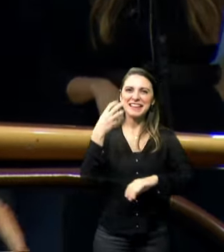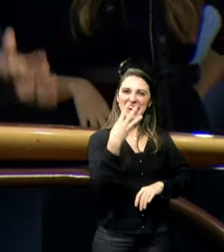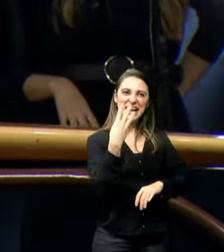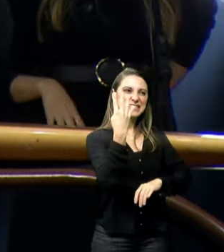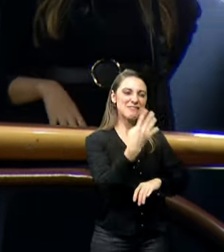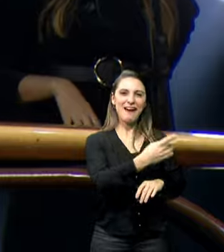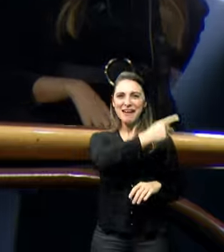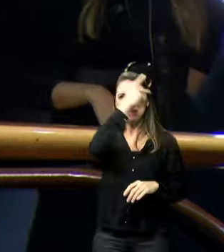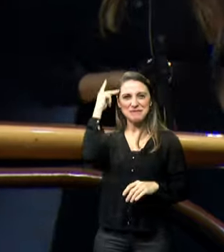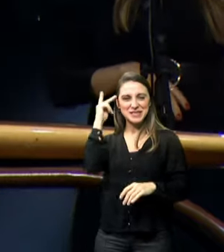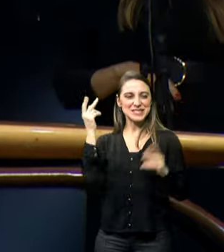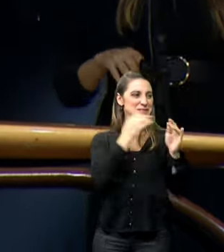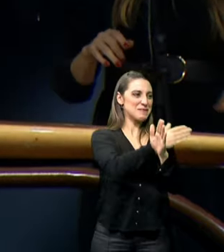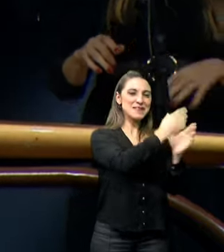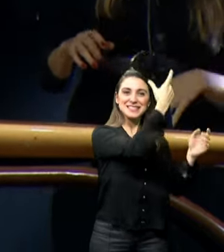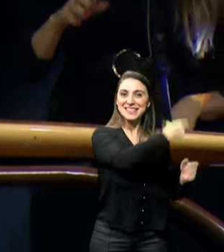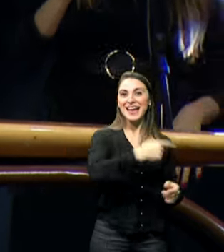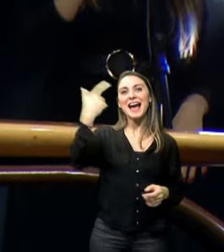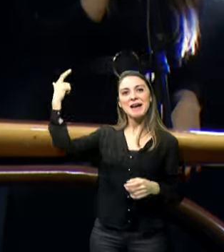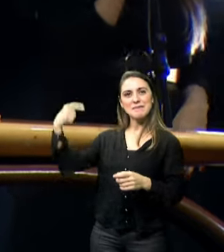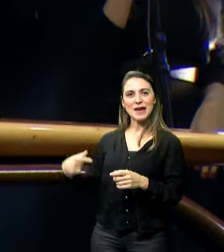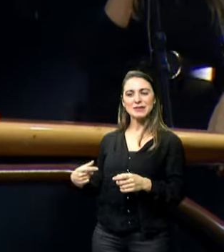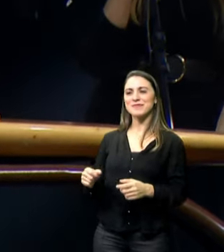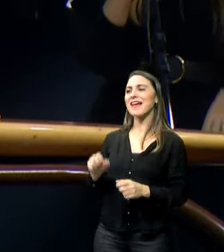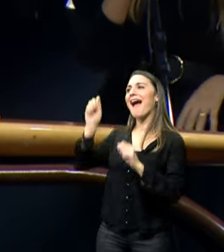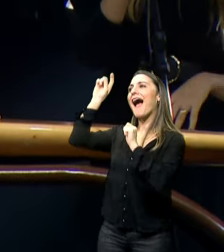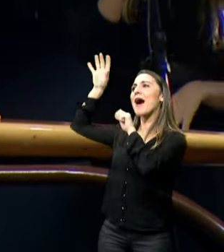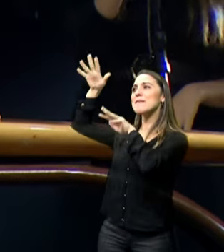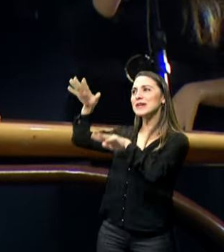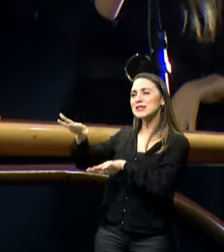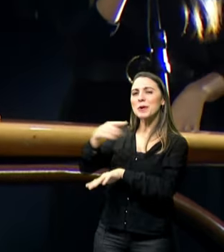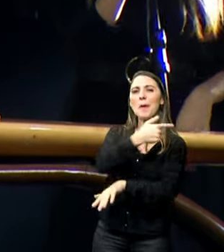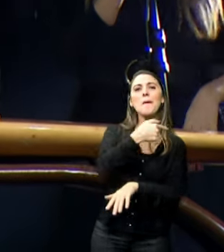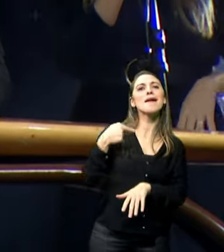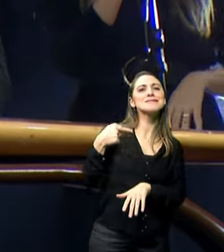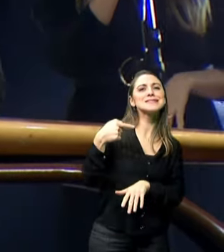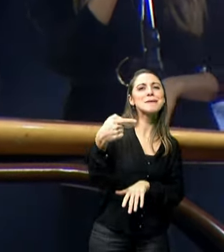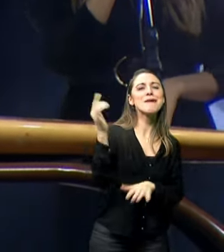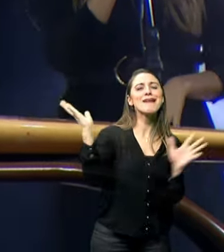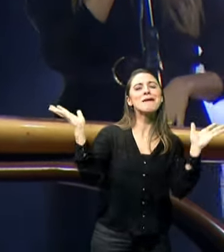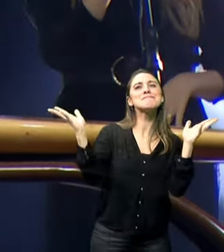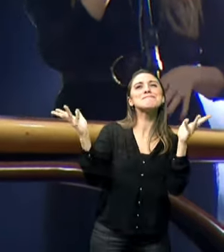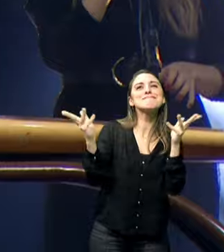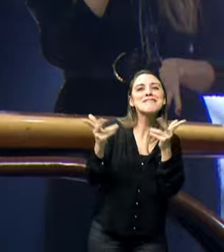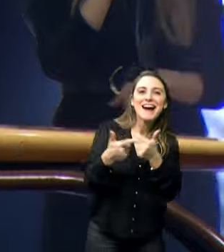Jesus. Eu te abençoo por uma semana maravilhosa. Glória a Deus. Glória a Deus.